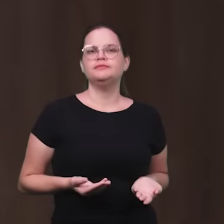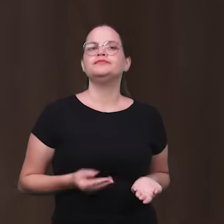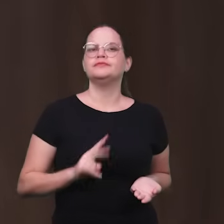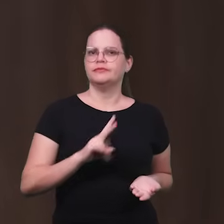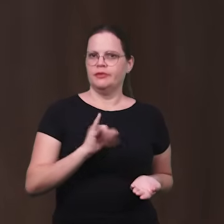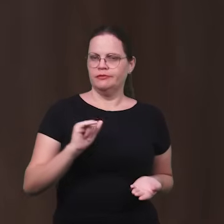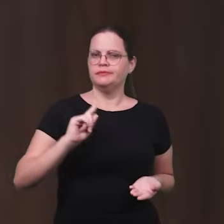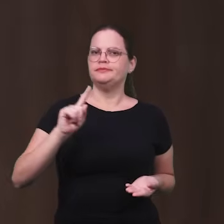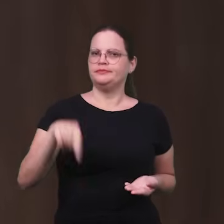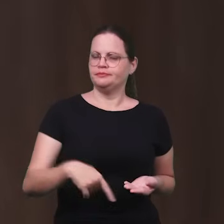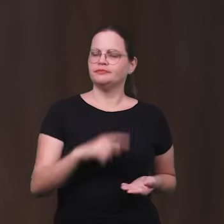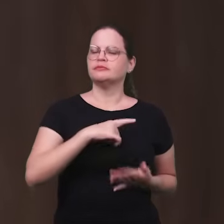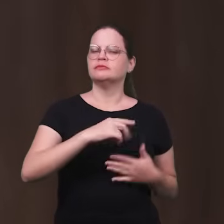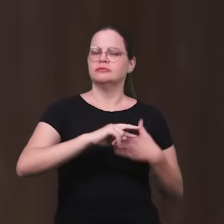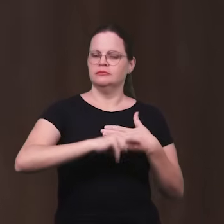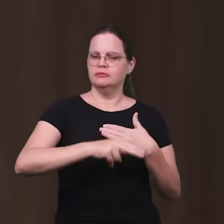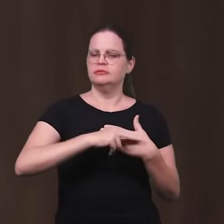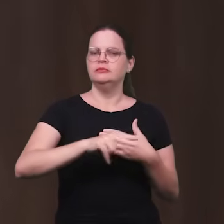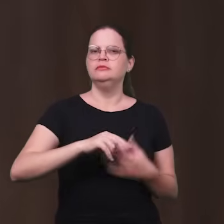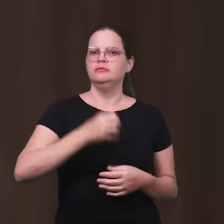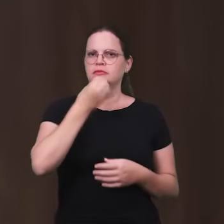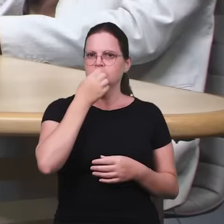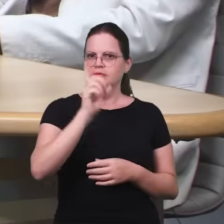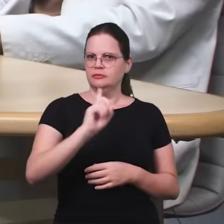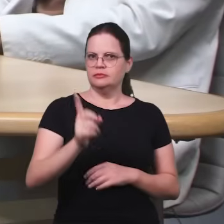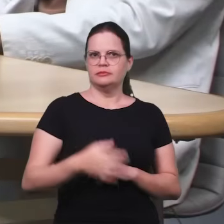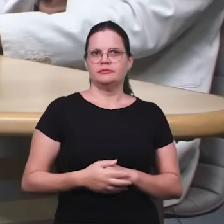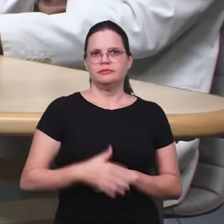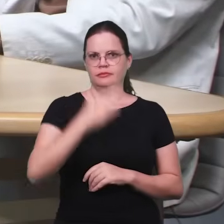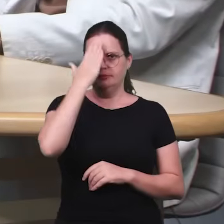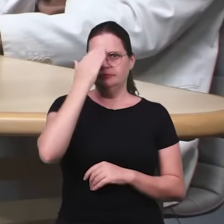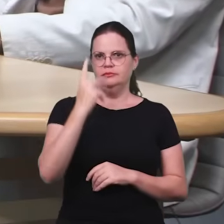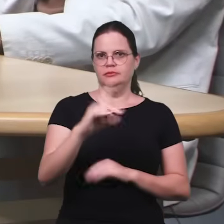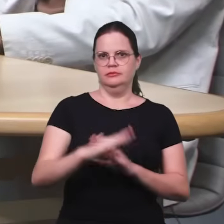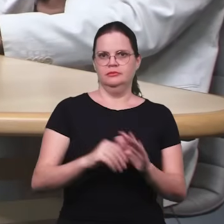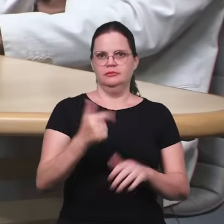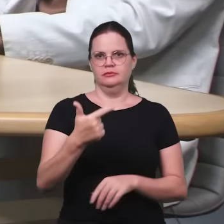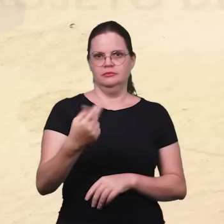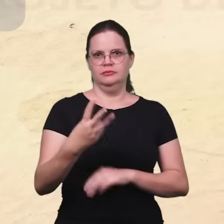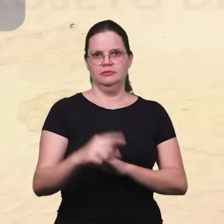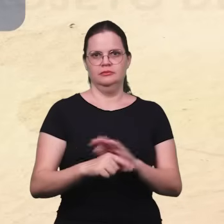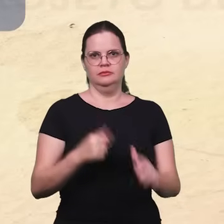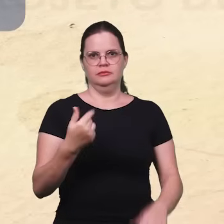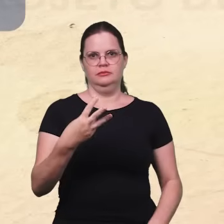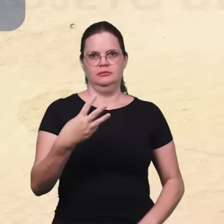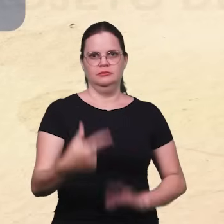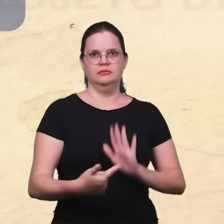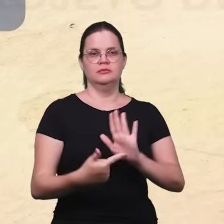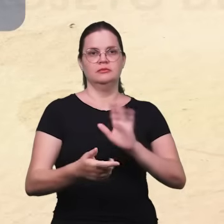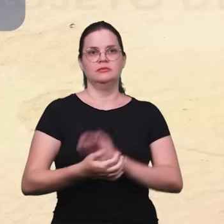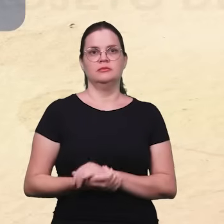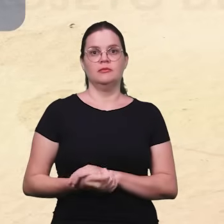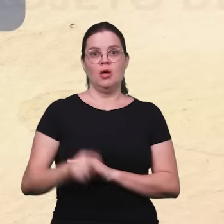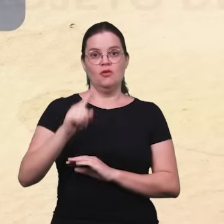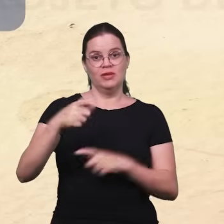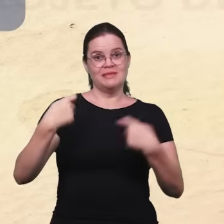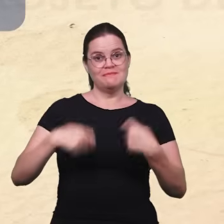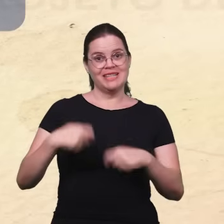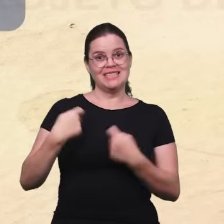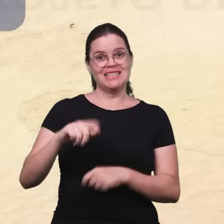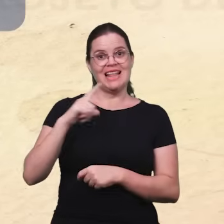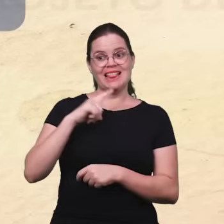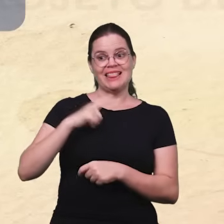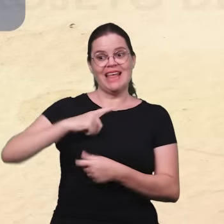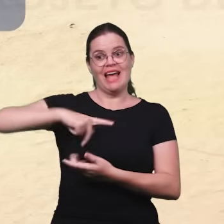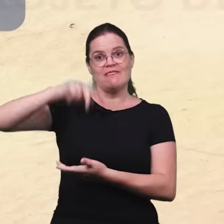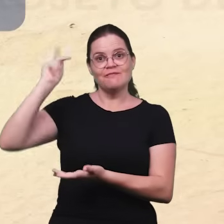cobrar um preço que não vai ser bom, né? Provérbios 23 fala assim: compra a verdade ou adquire a verdade